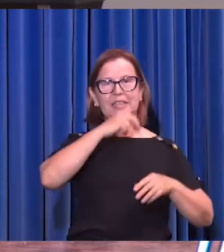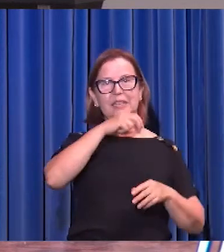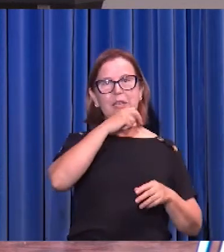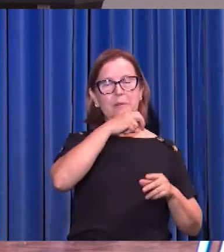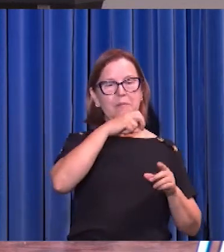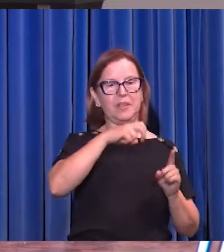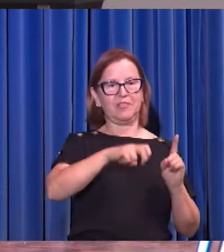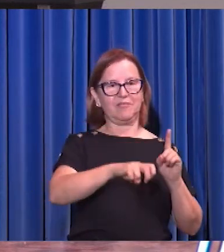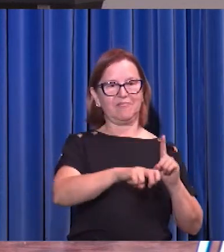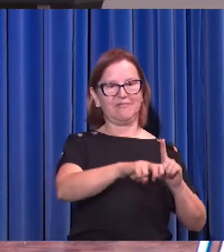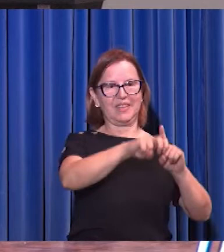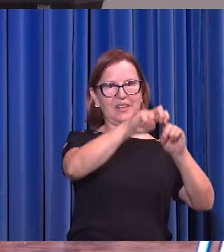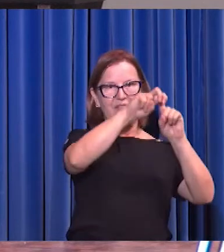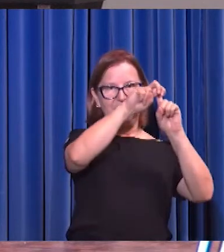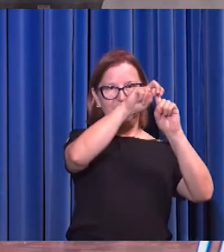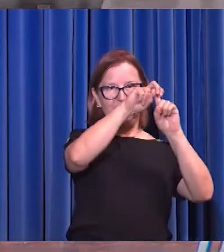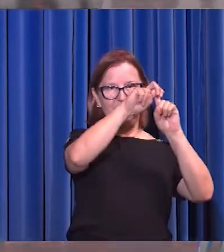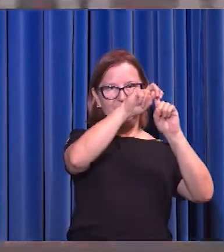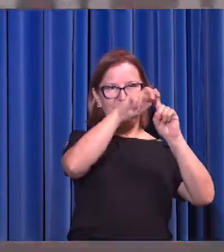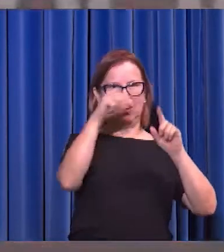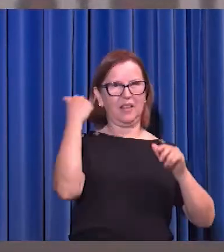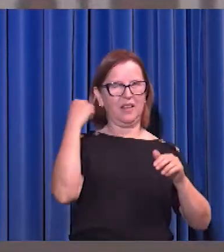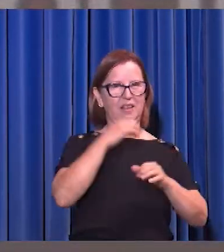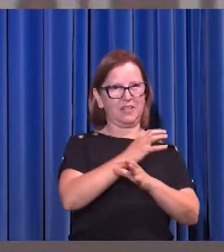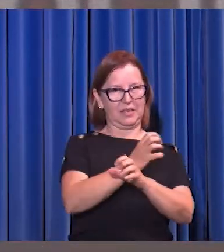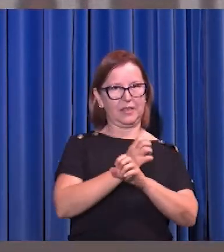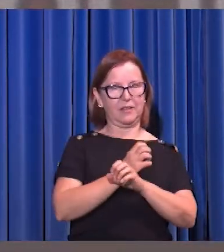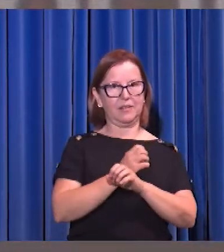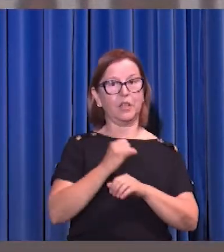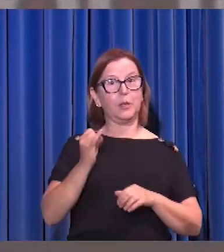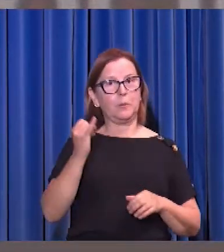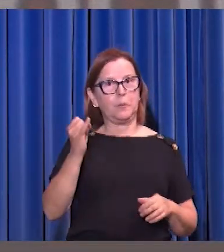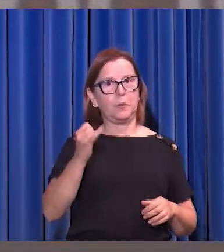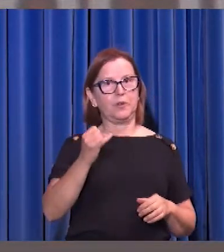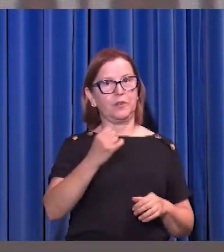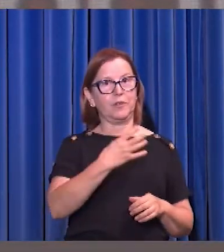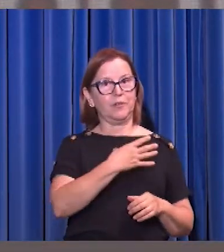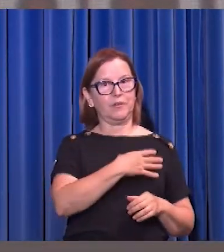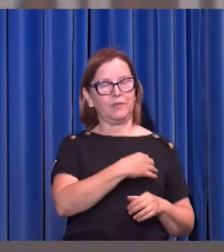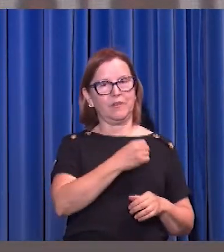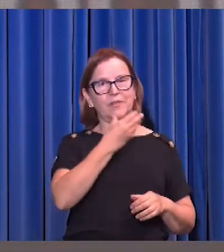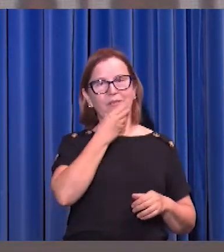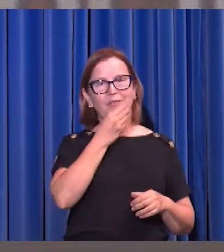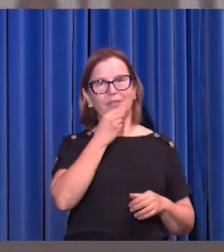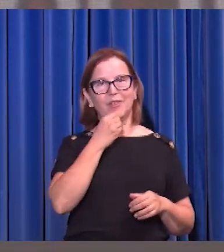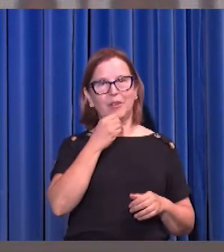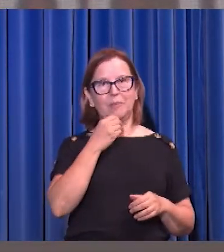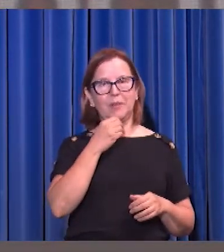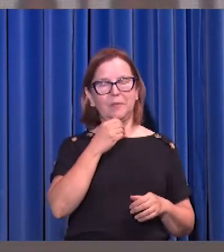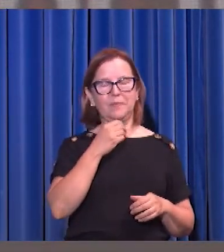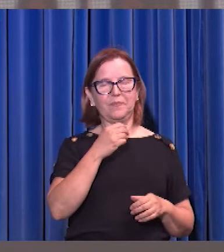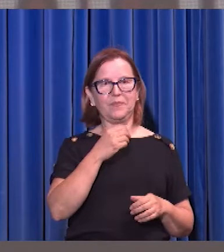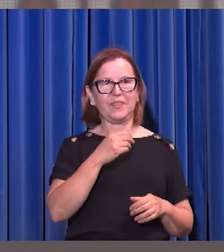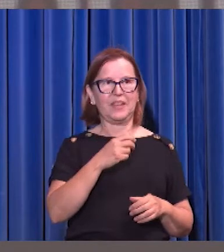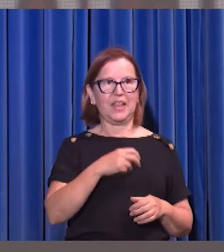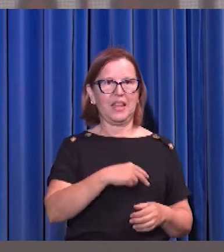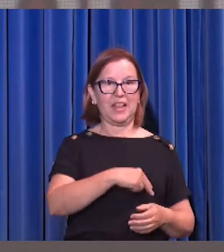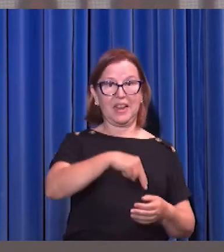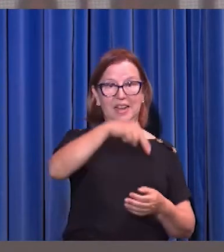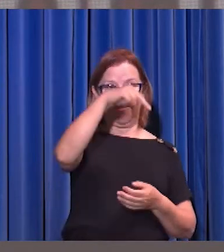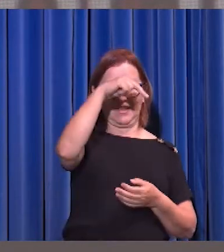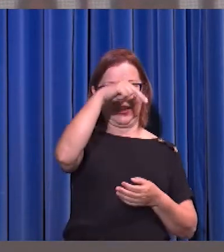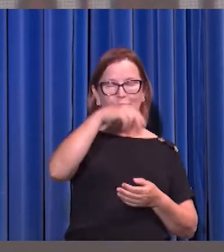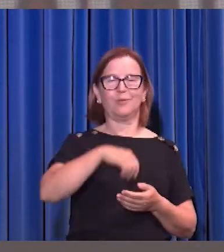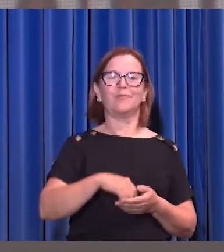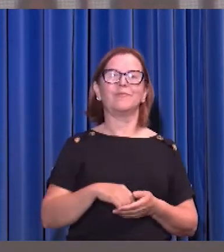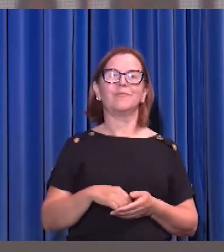levantou a serpente no deserto, assim importa que o Filho do Homem seja levantado. E nós vimos que o Filho